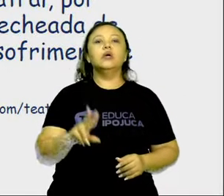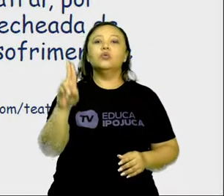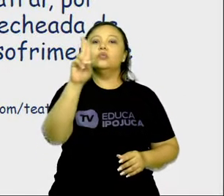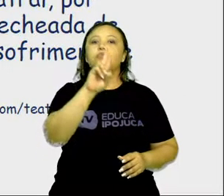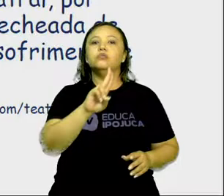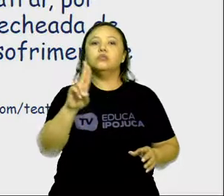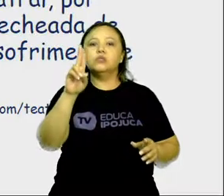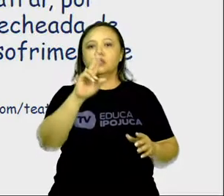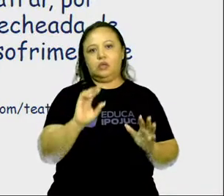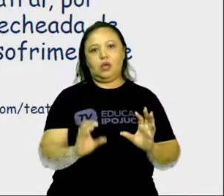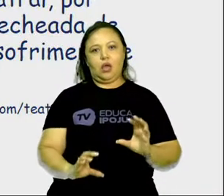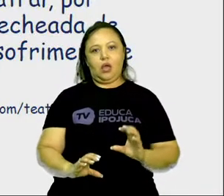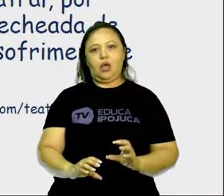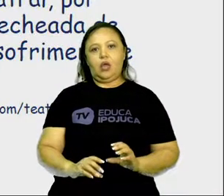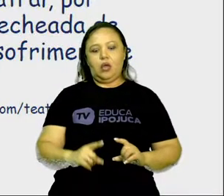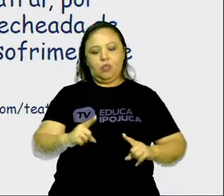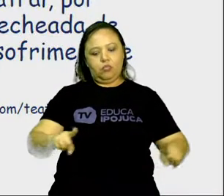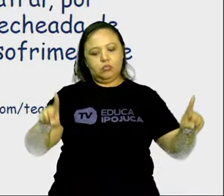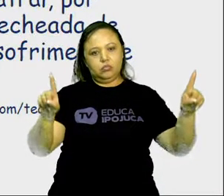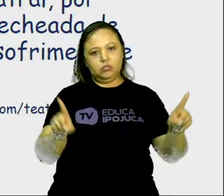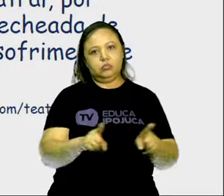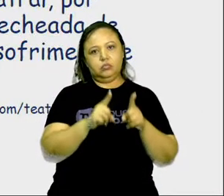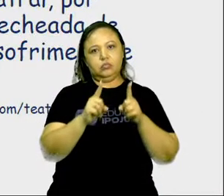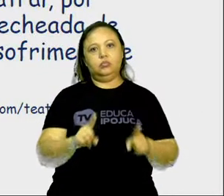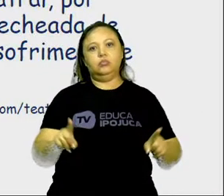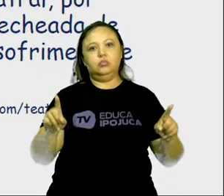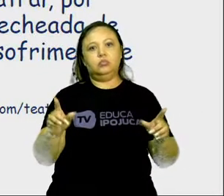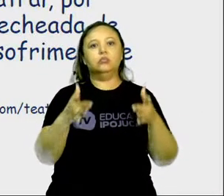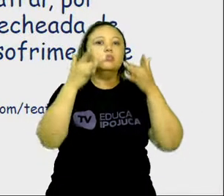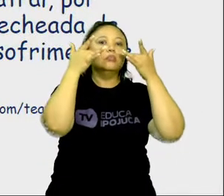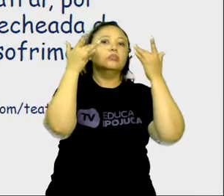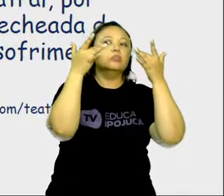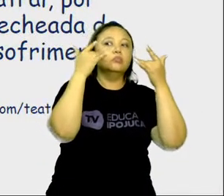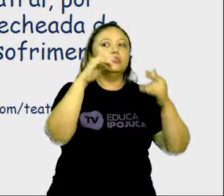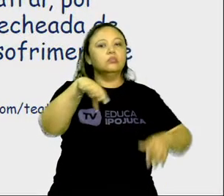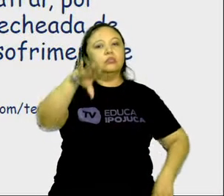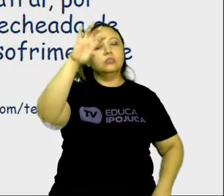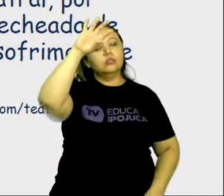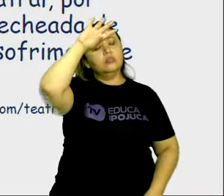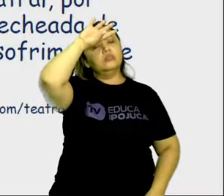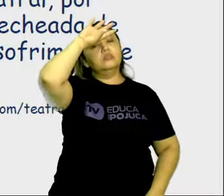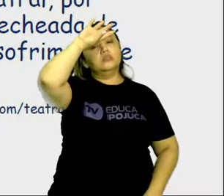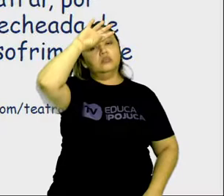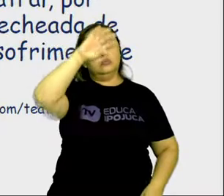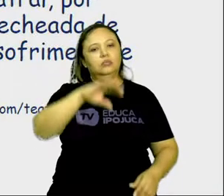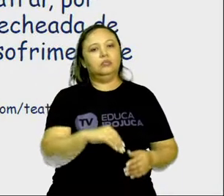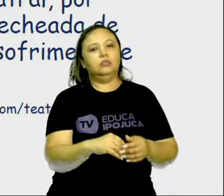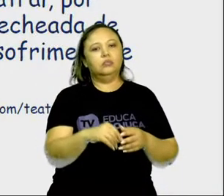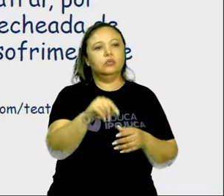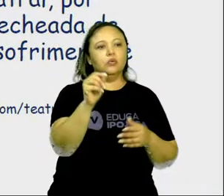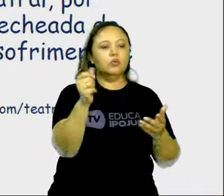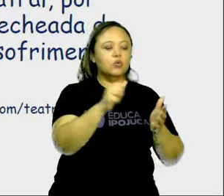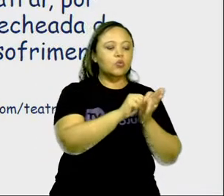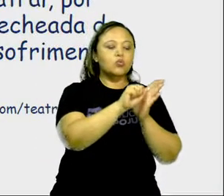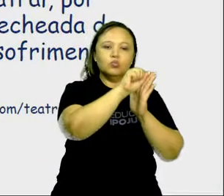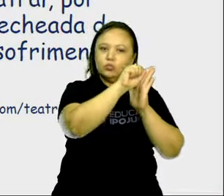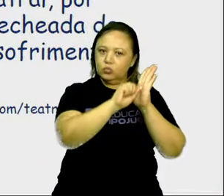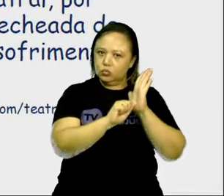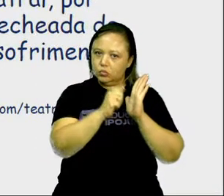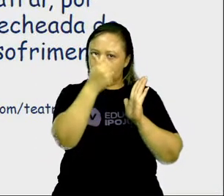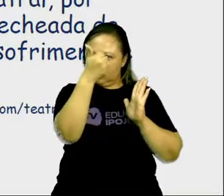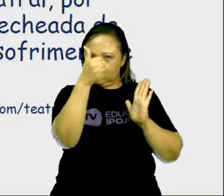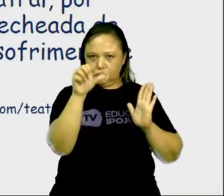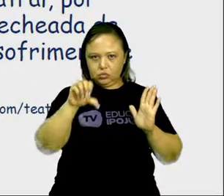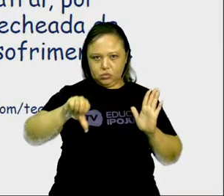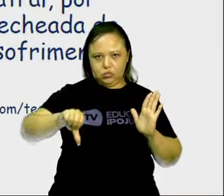de música e ação dramática, diálogos falados. Já no século XIX, o melodrama